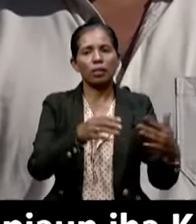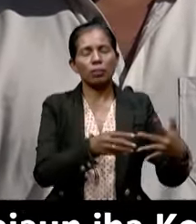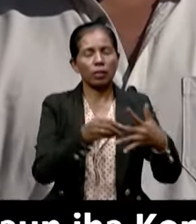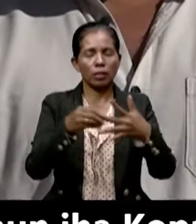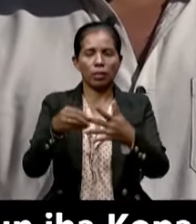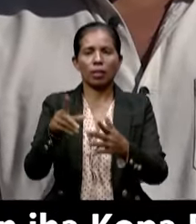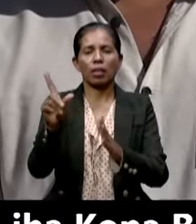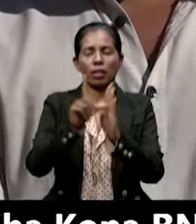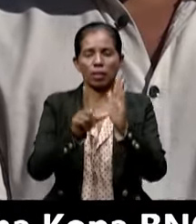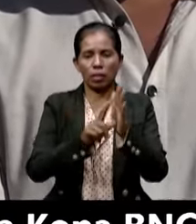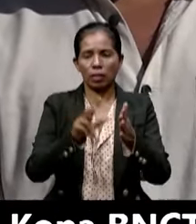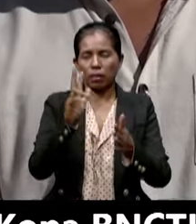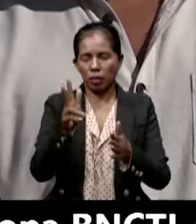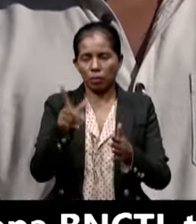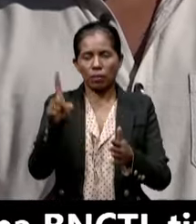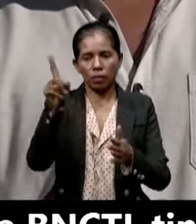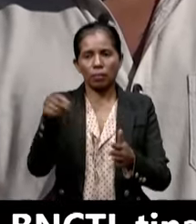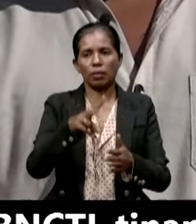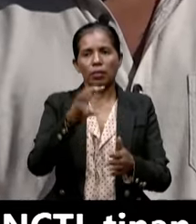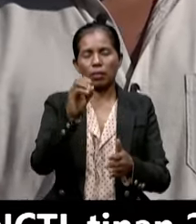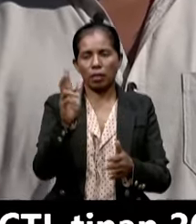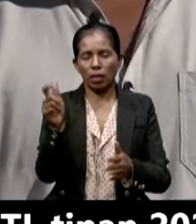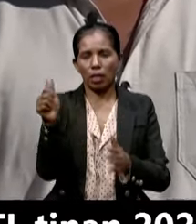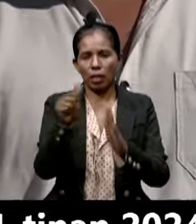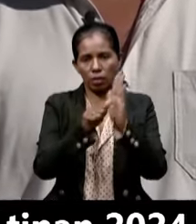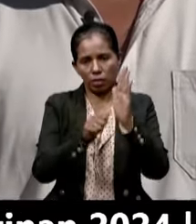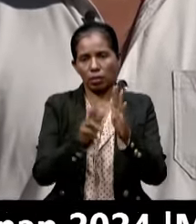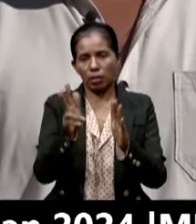lei 31/2023, artigo 33.